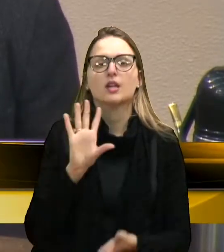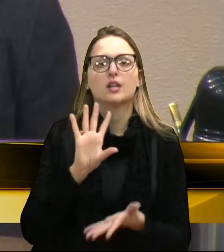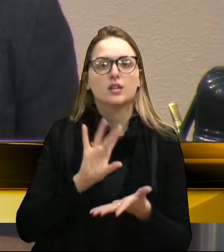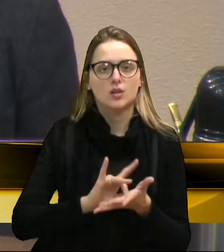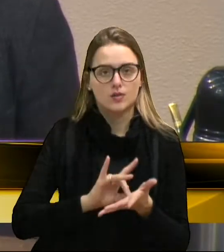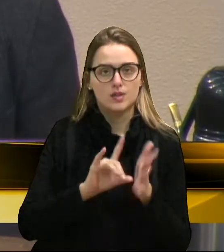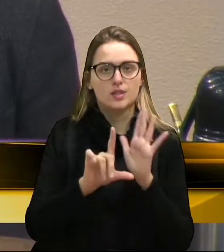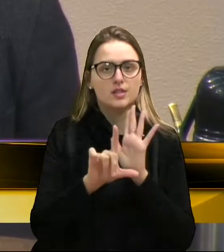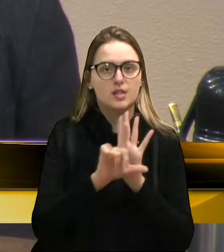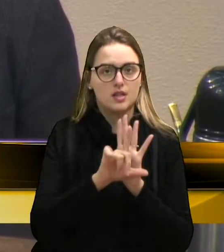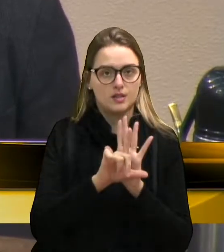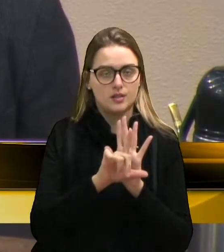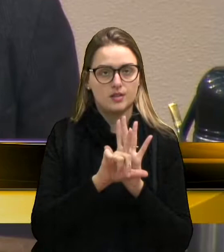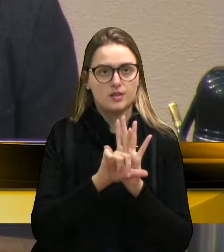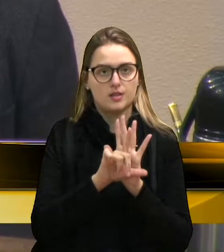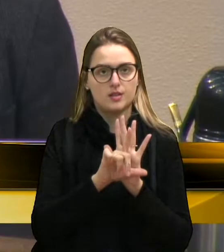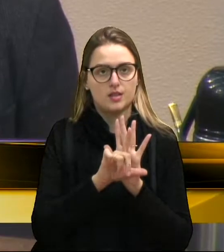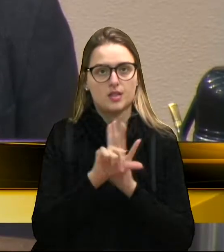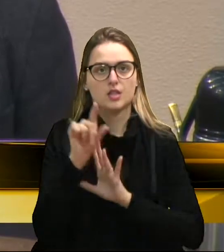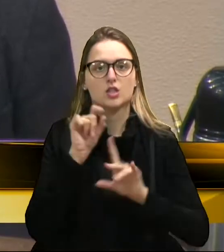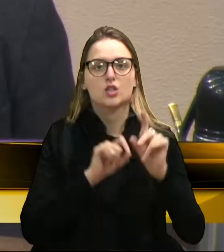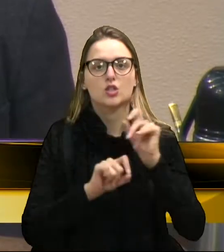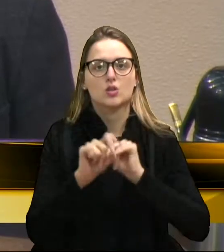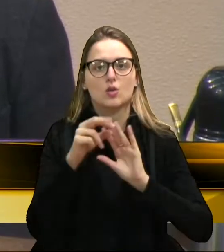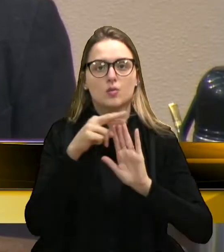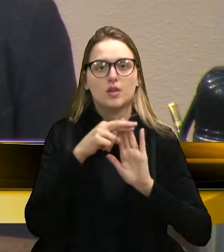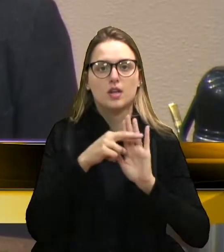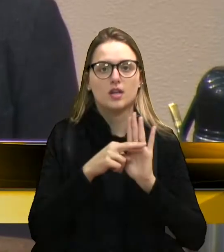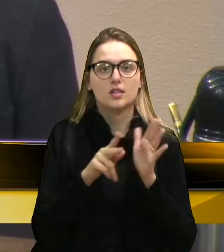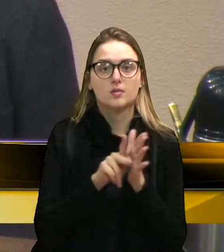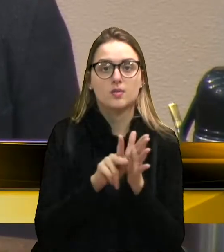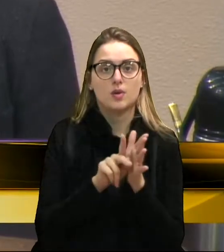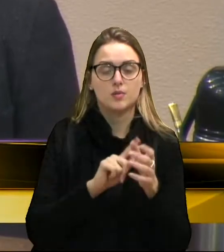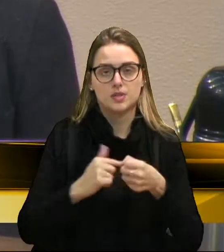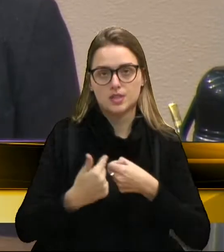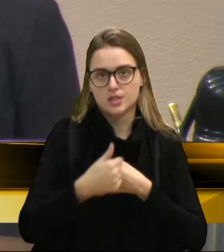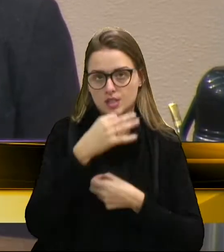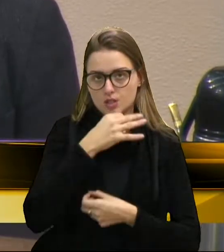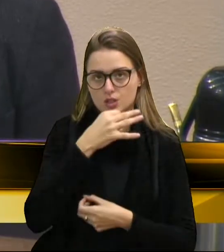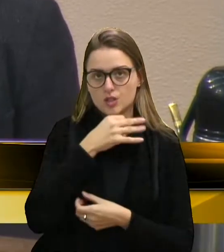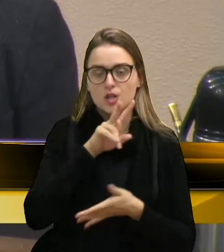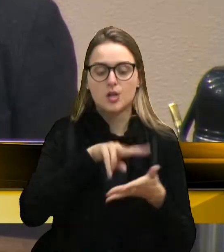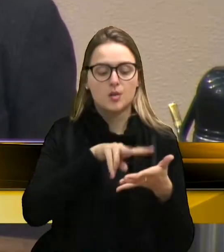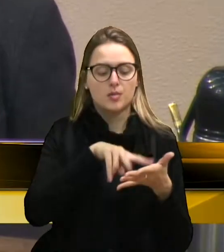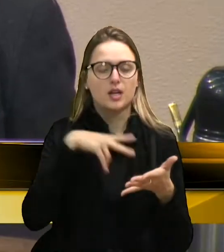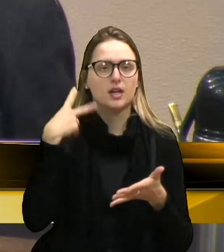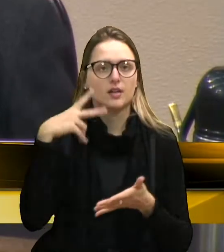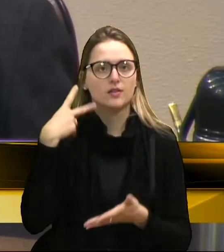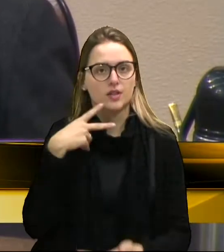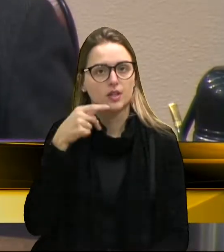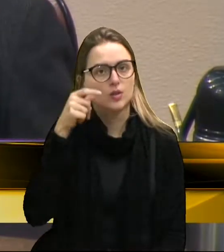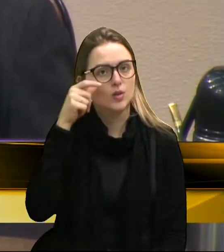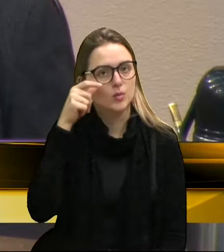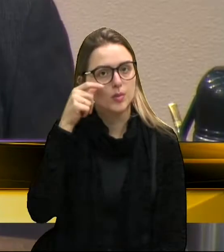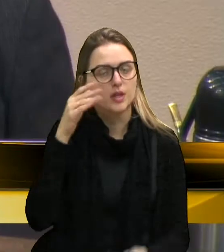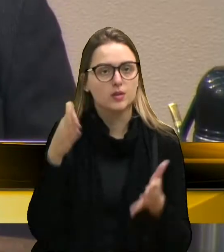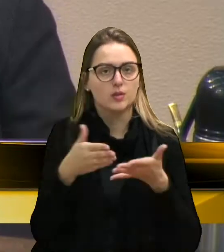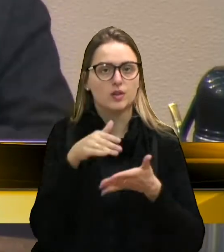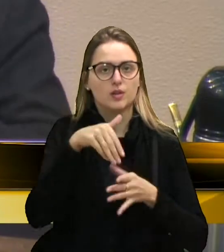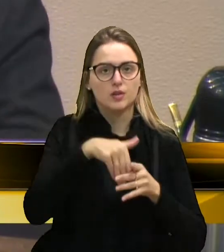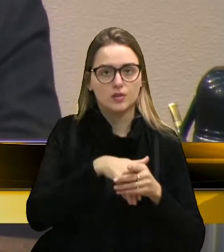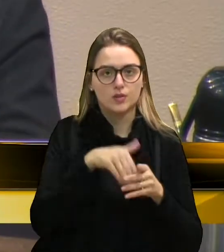a legislação relativa ao Código de Posturas do município. Relator, vereador Paulo Fernando Périco. Em